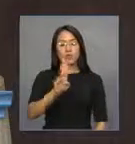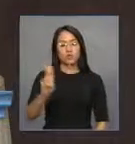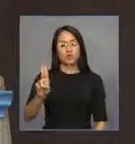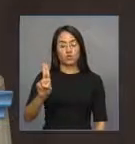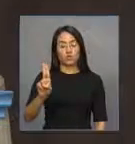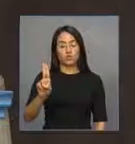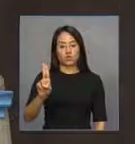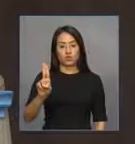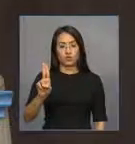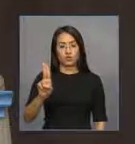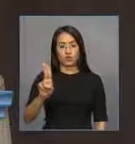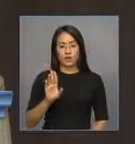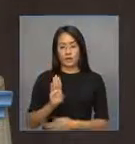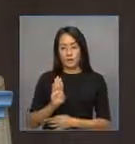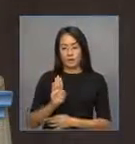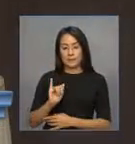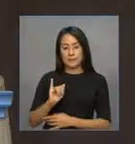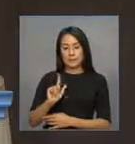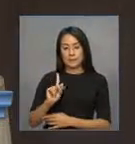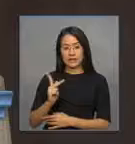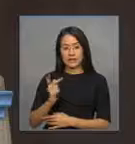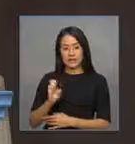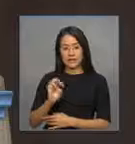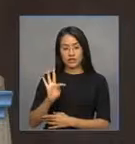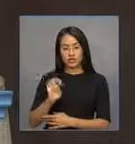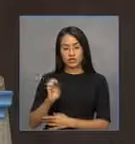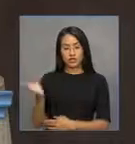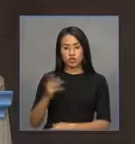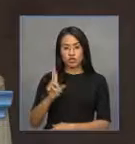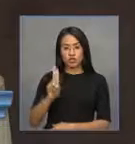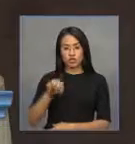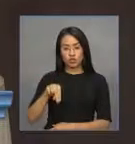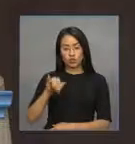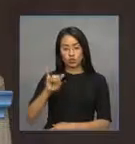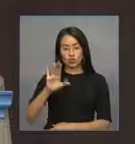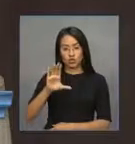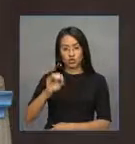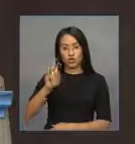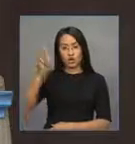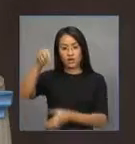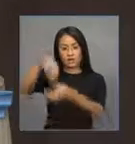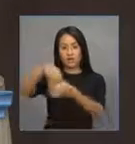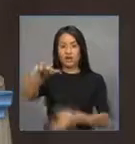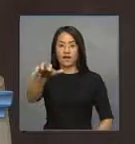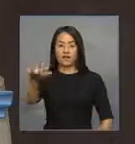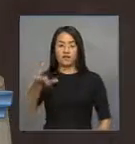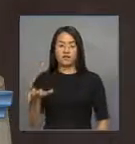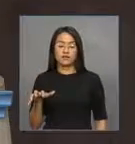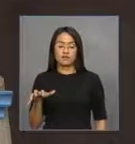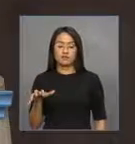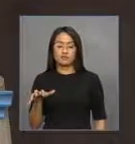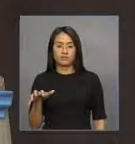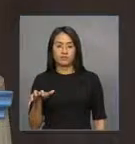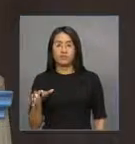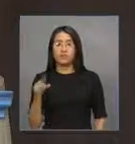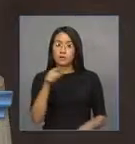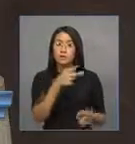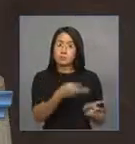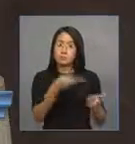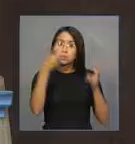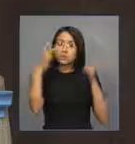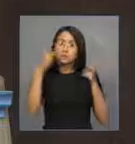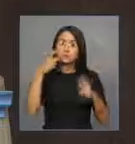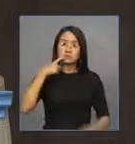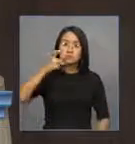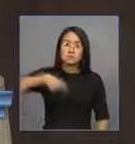destacou o edital de projetos desportivos e paradesportivos publicados pela Secretaria do Esporte do Ceará. A iniciativa dará apoio por meio da Lei